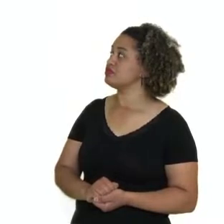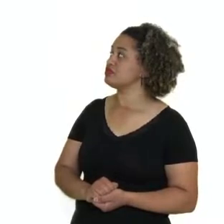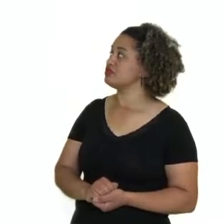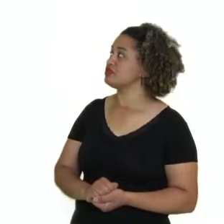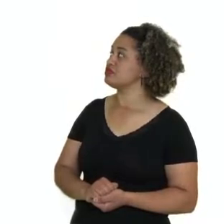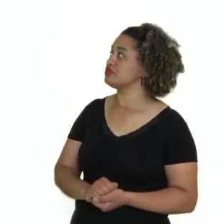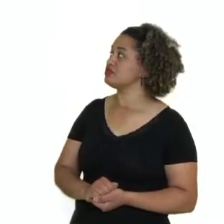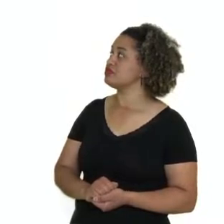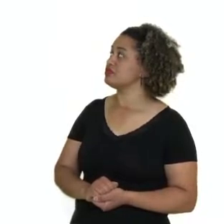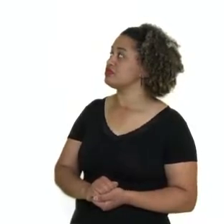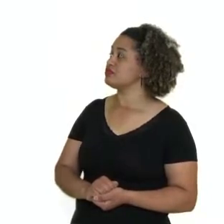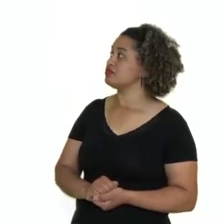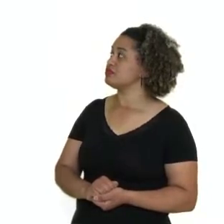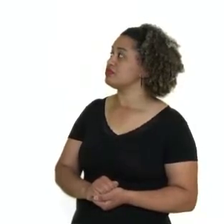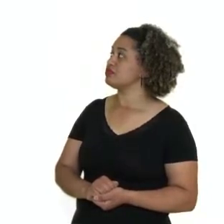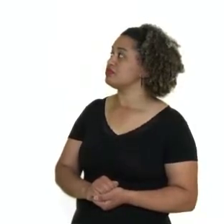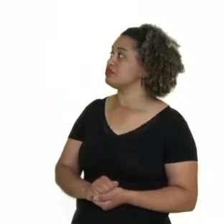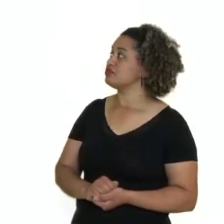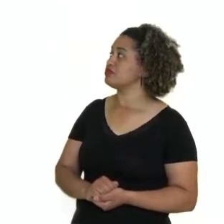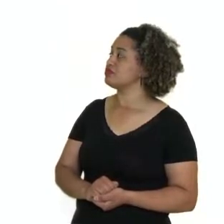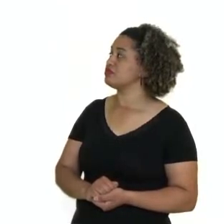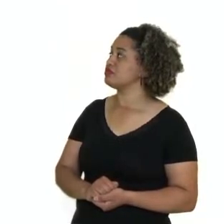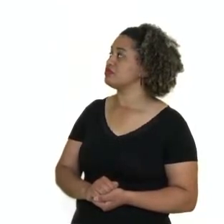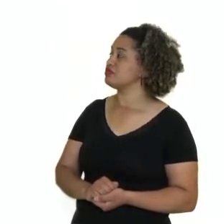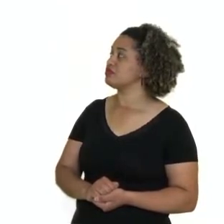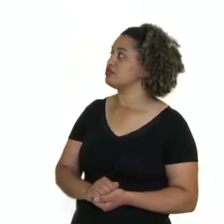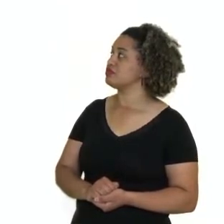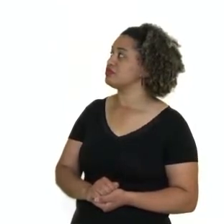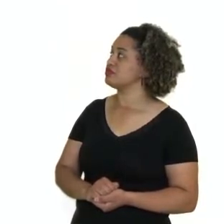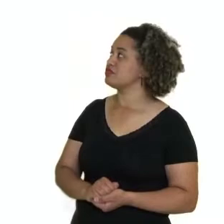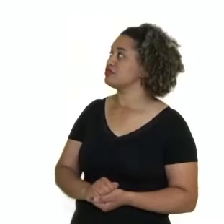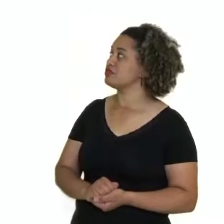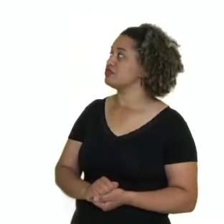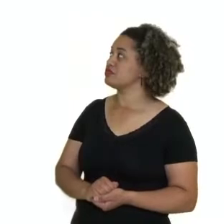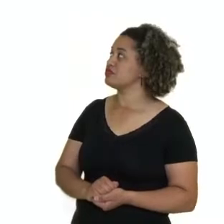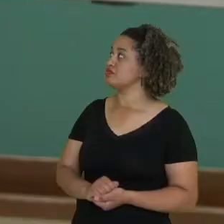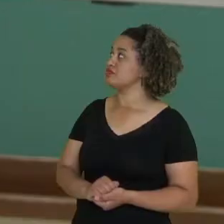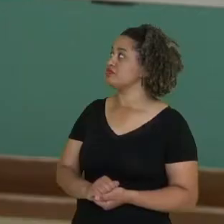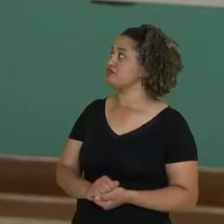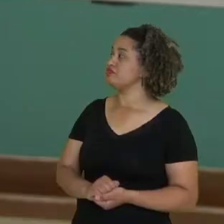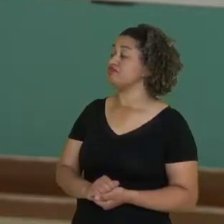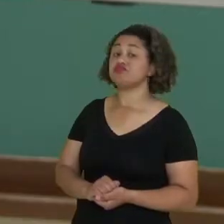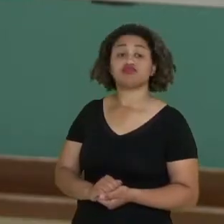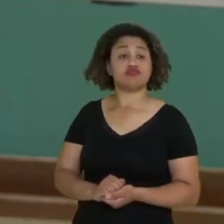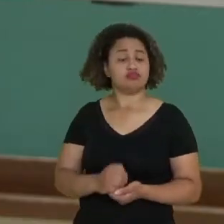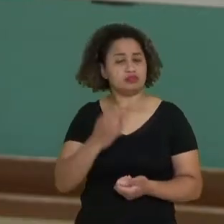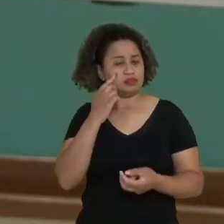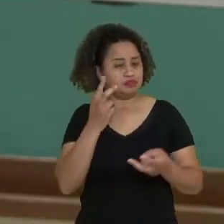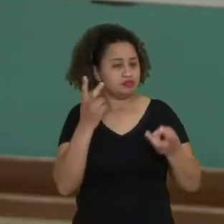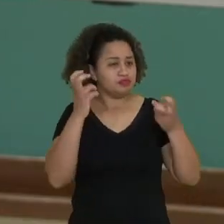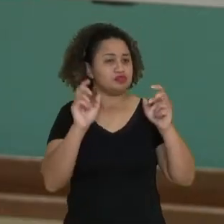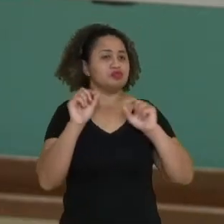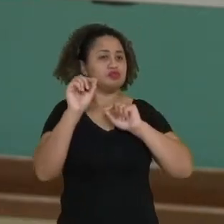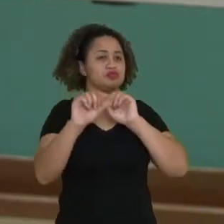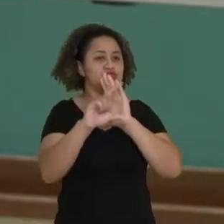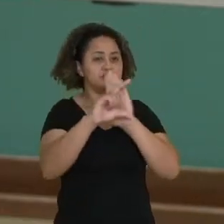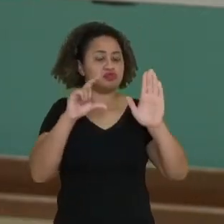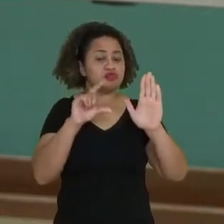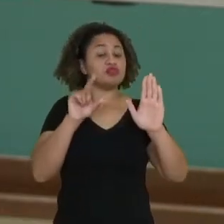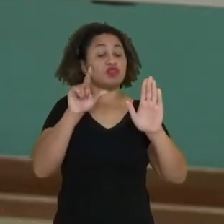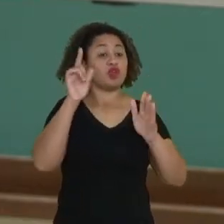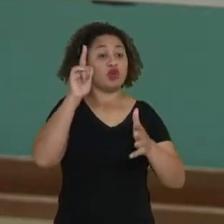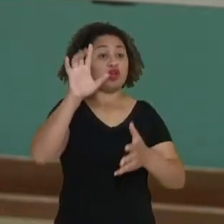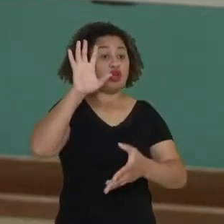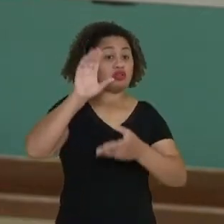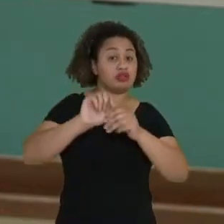povos, mais uma distância mínima de 50 metros entre os domicílios. Temos aqui um recorte para você poder entender